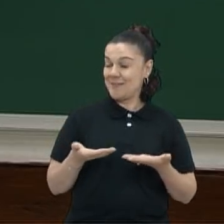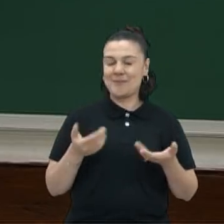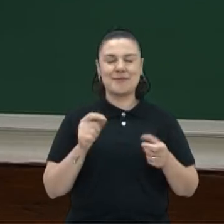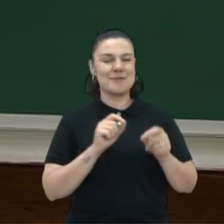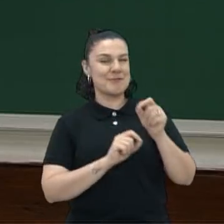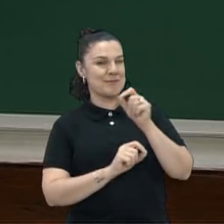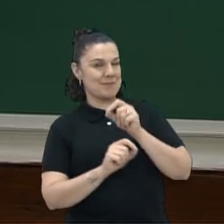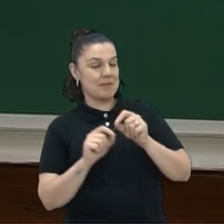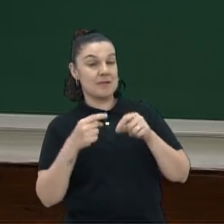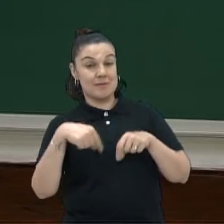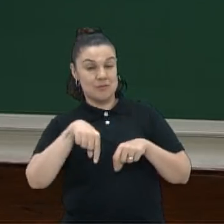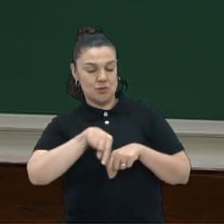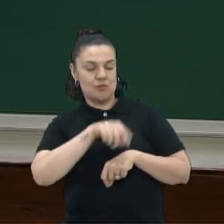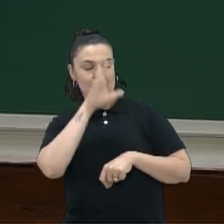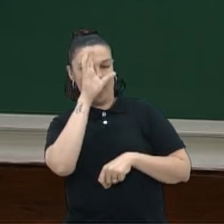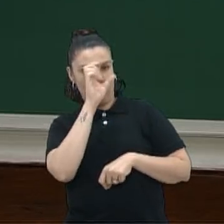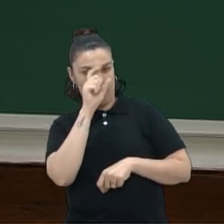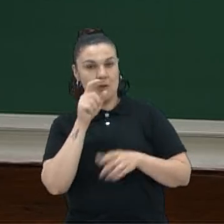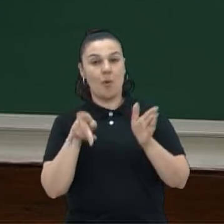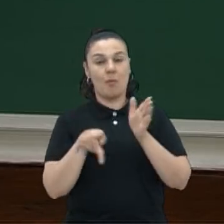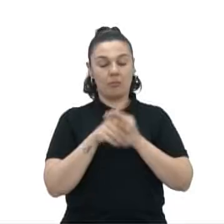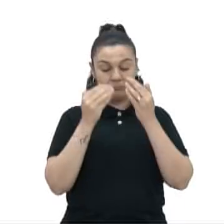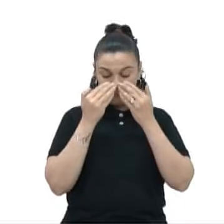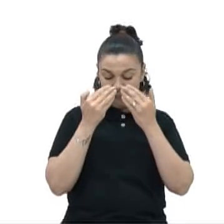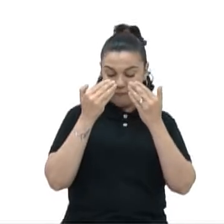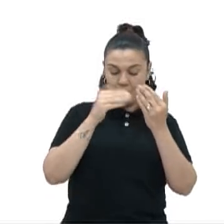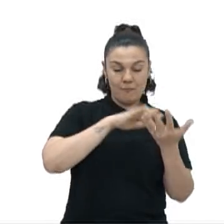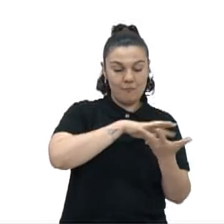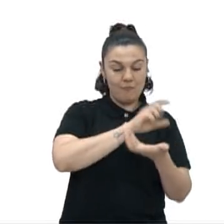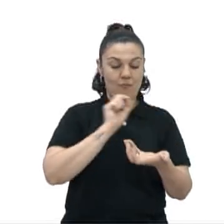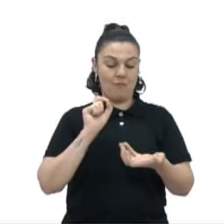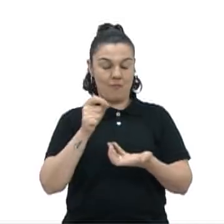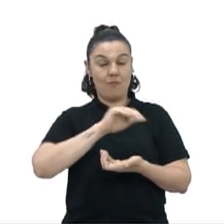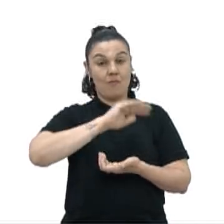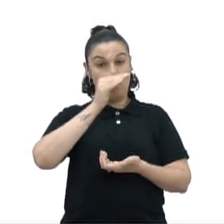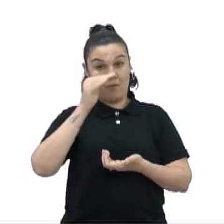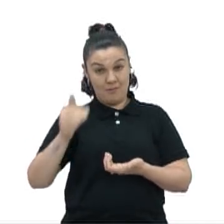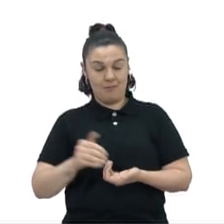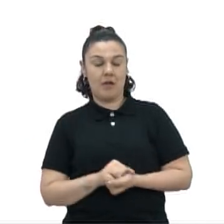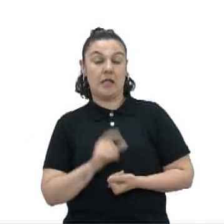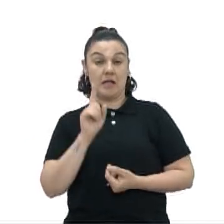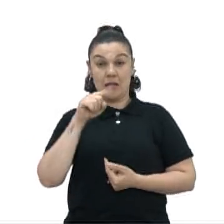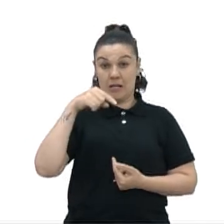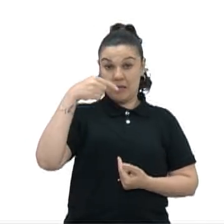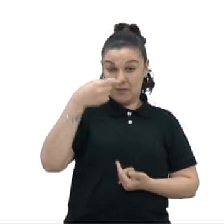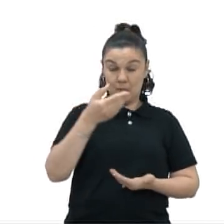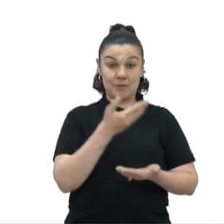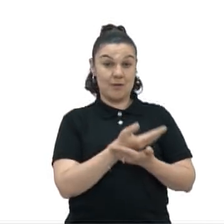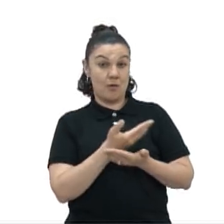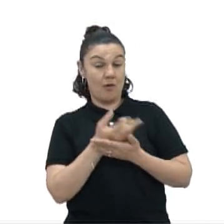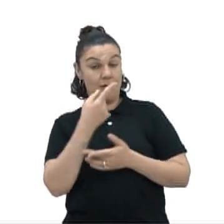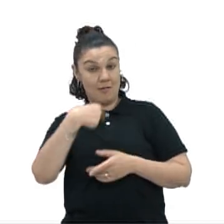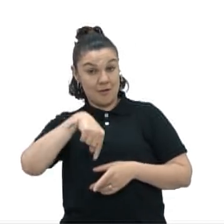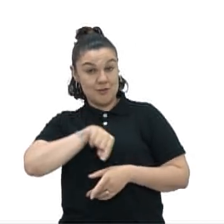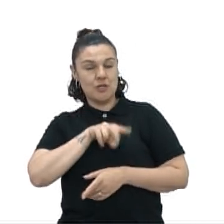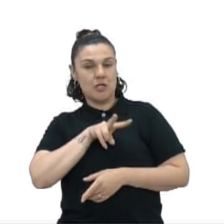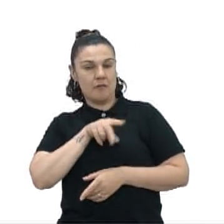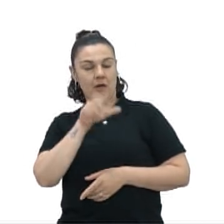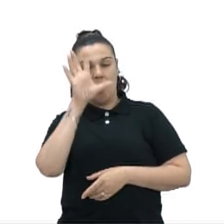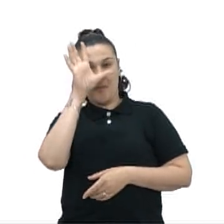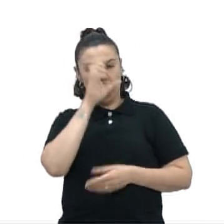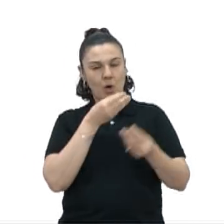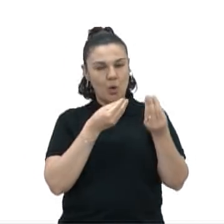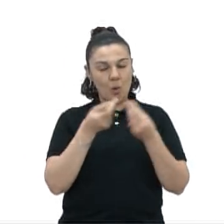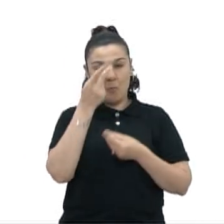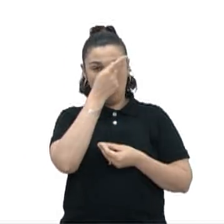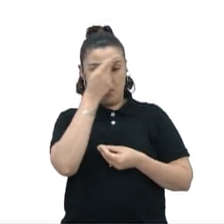Na aula de hoje, nós trabalhamos os agentes externos formadores do relevo. Na próxima aula, nós veremos de que forma o ser